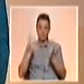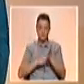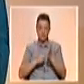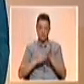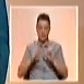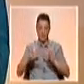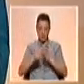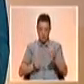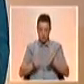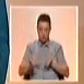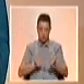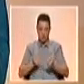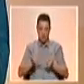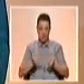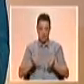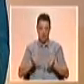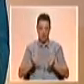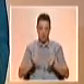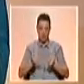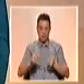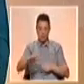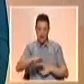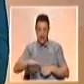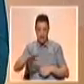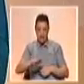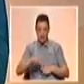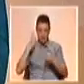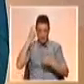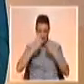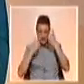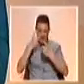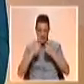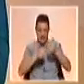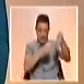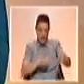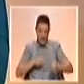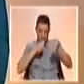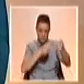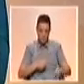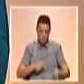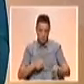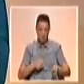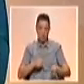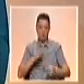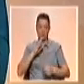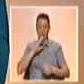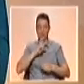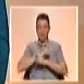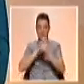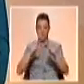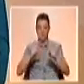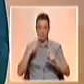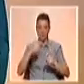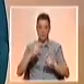uma gestão mais eficaz neste setor, repensar a agricultura, também é um tema que se calhar é importante abordar,